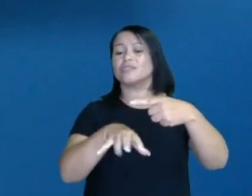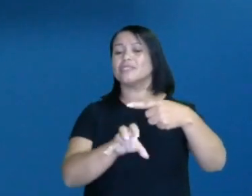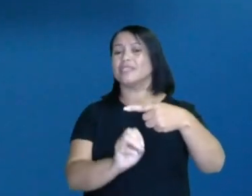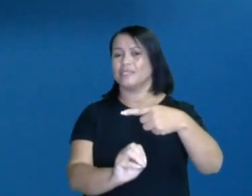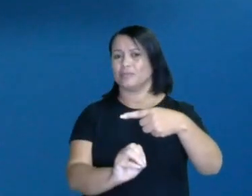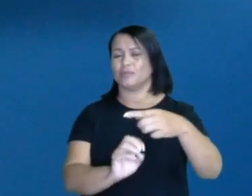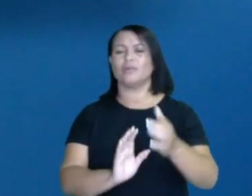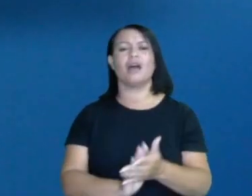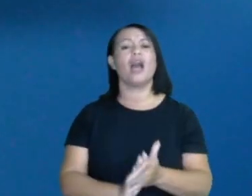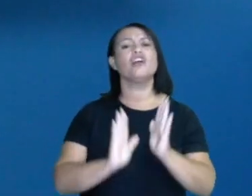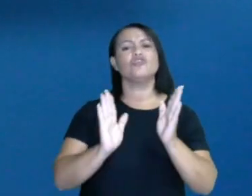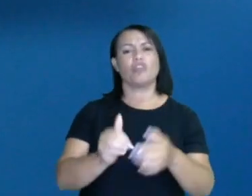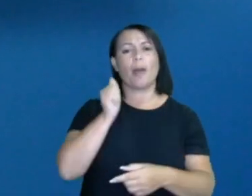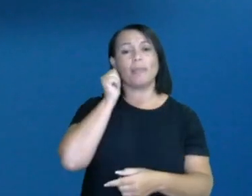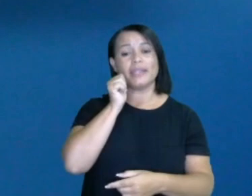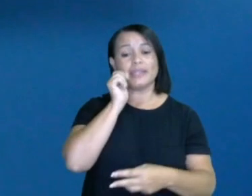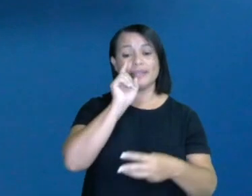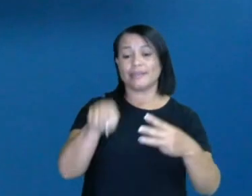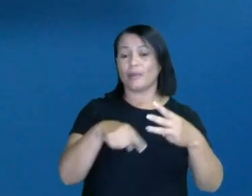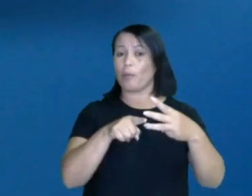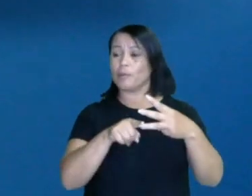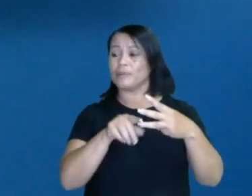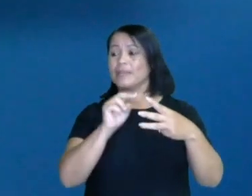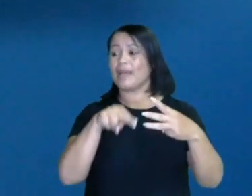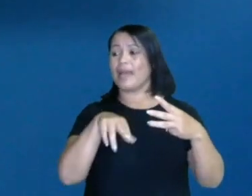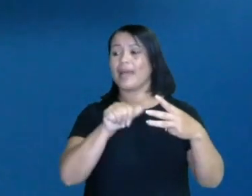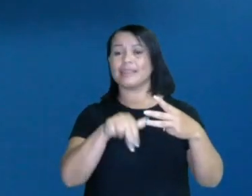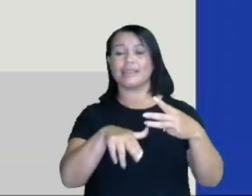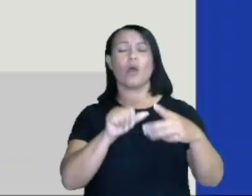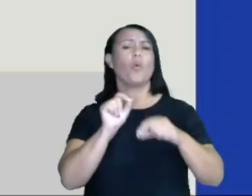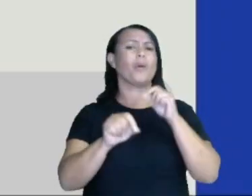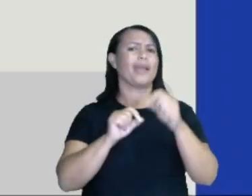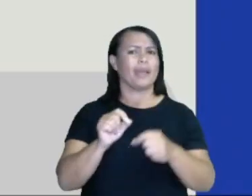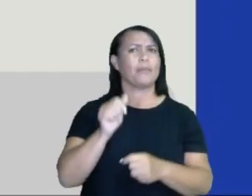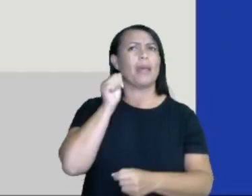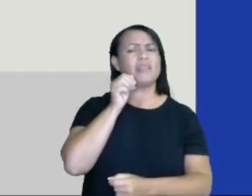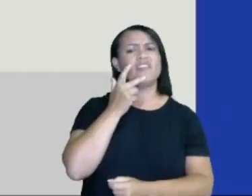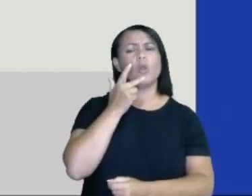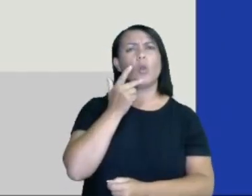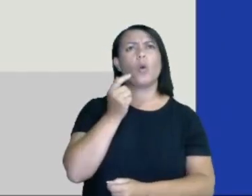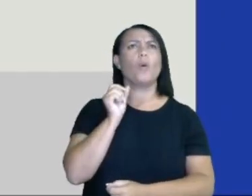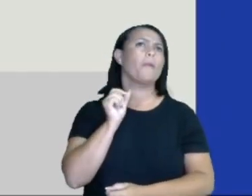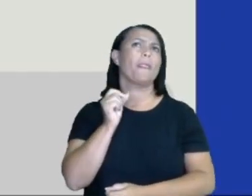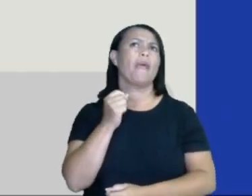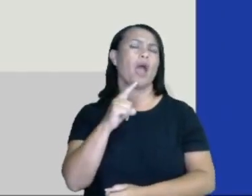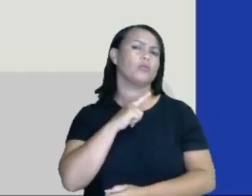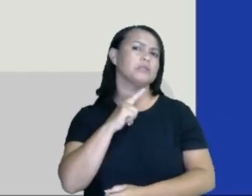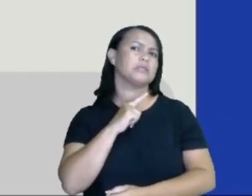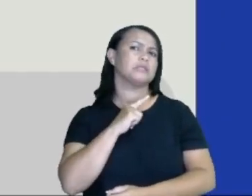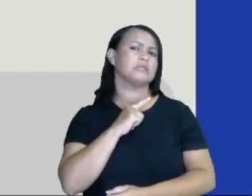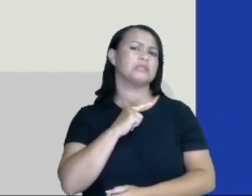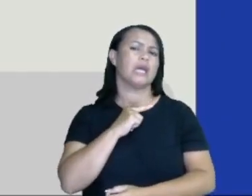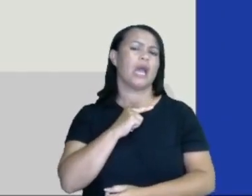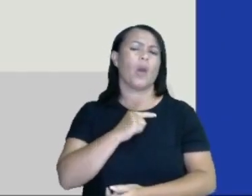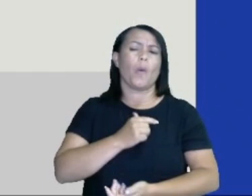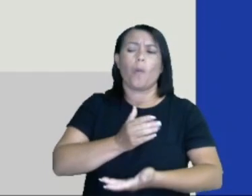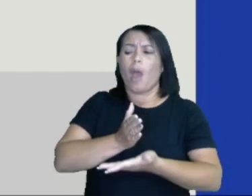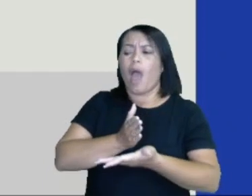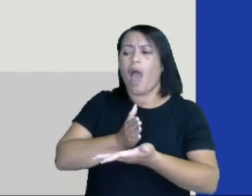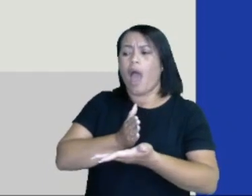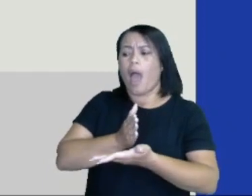5/10. Já Ana, né? Ela disse o quê? Eu possuo a metade de 2 das